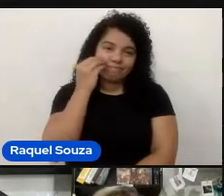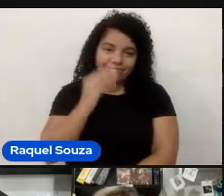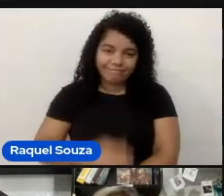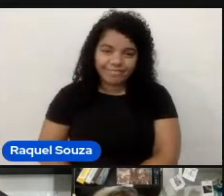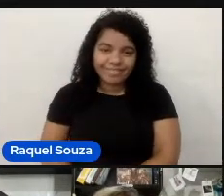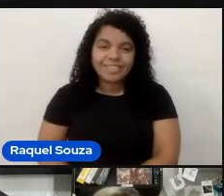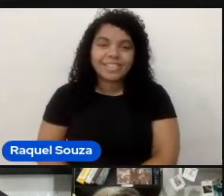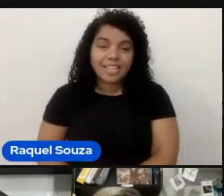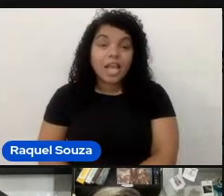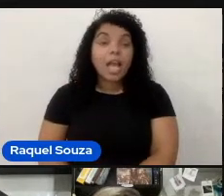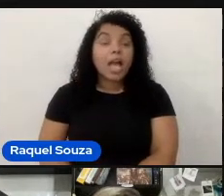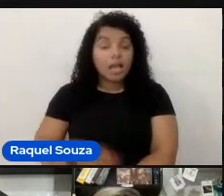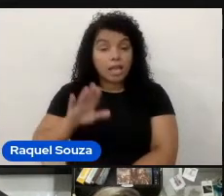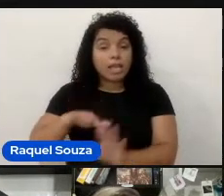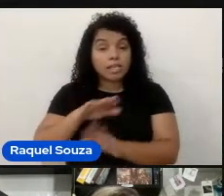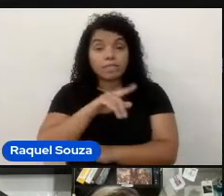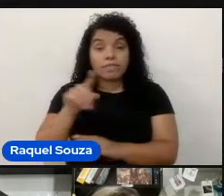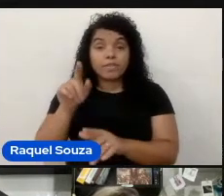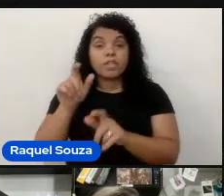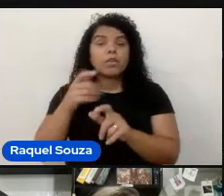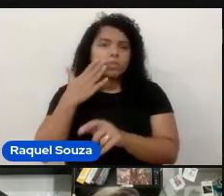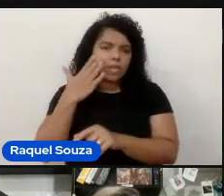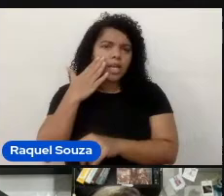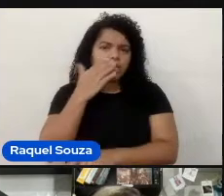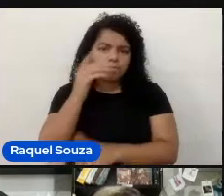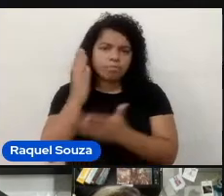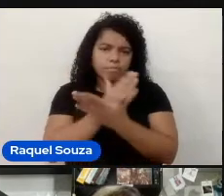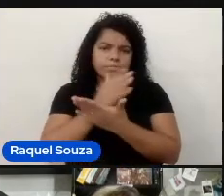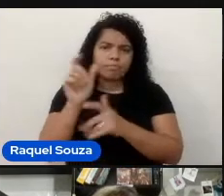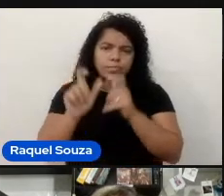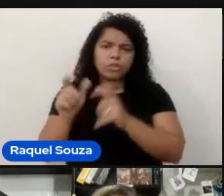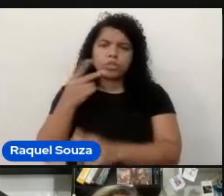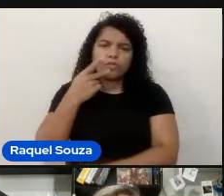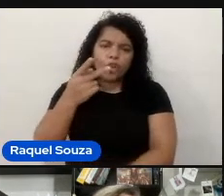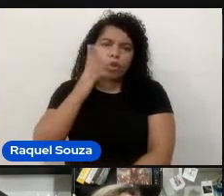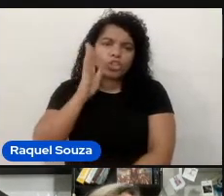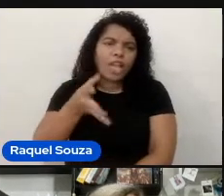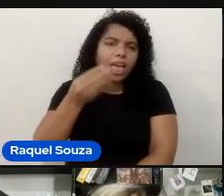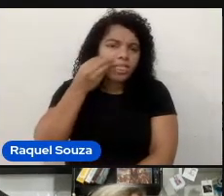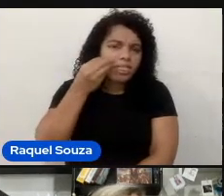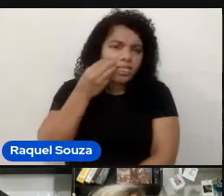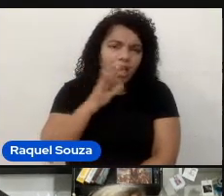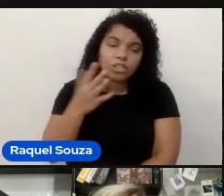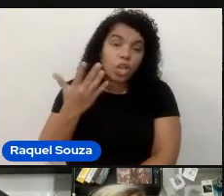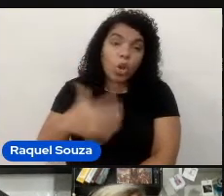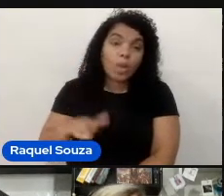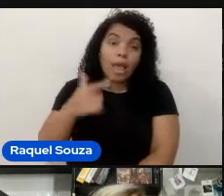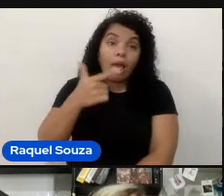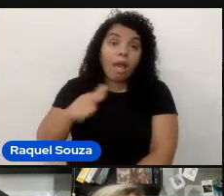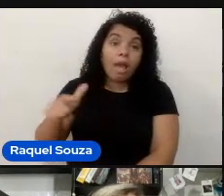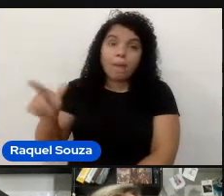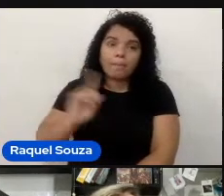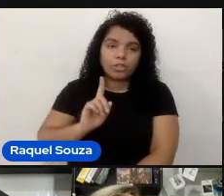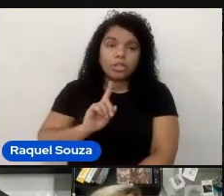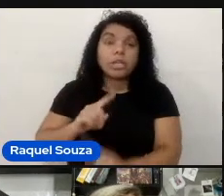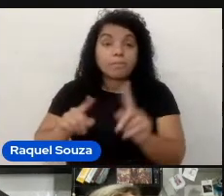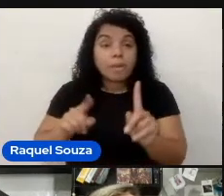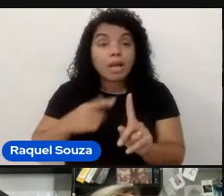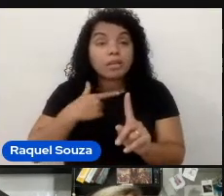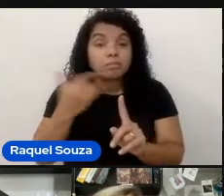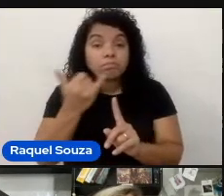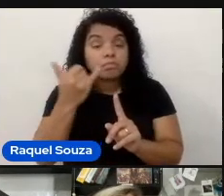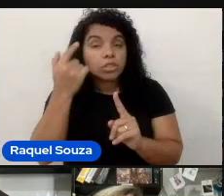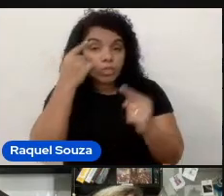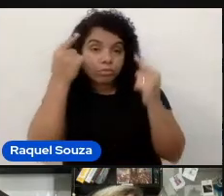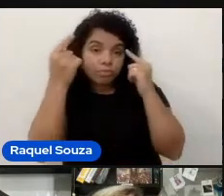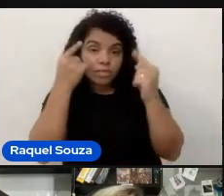sei que muita gente já falou um pouquinho aqui dos testes, não quero ser repetitiva, mas eu achei importante trazer alguns insights